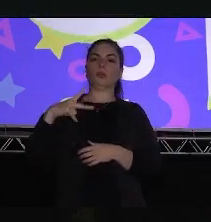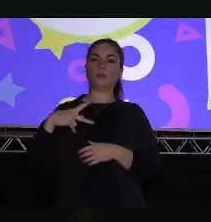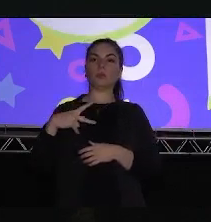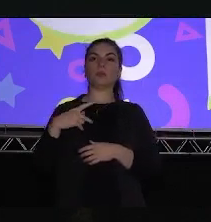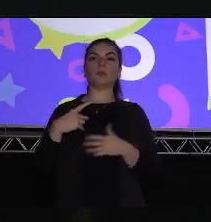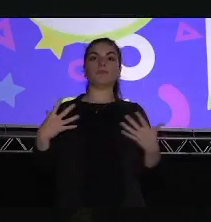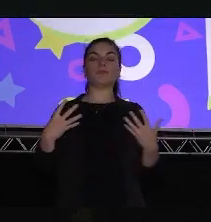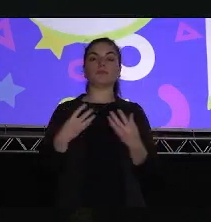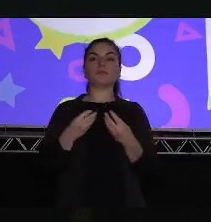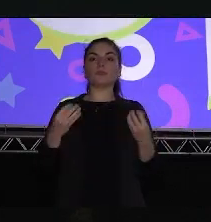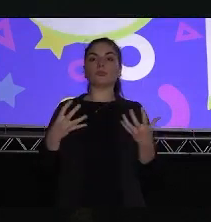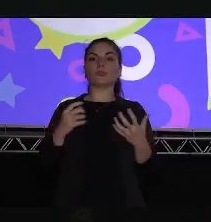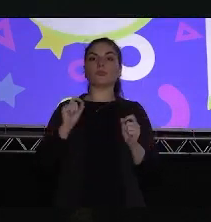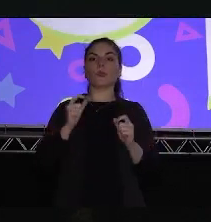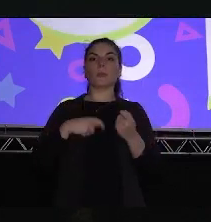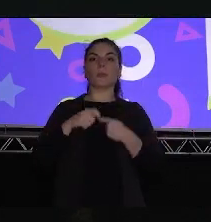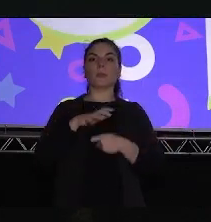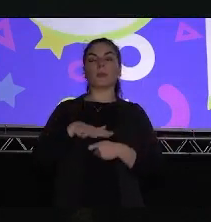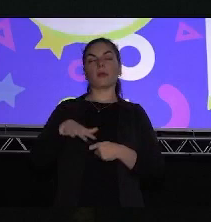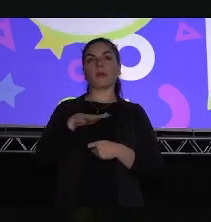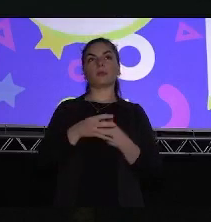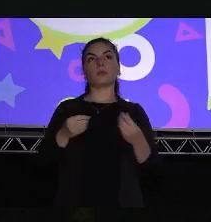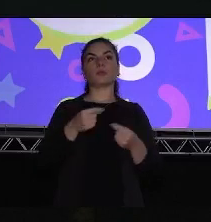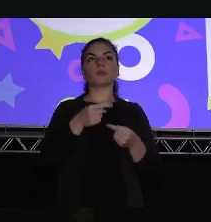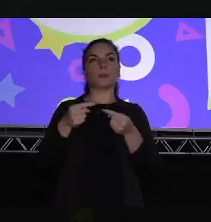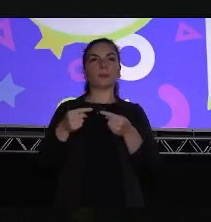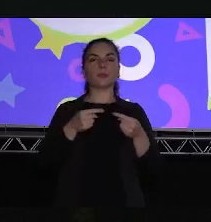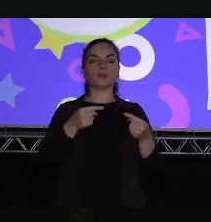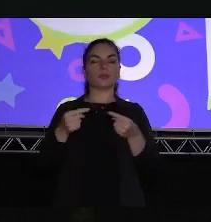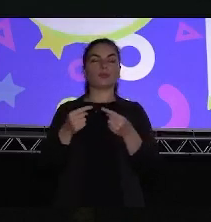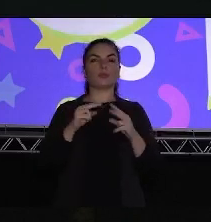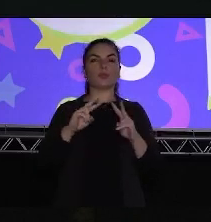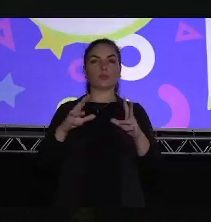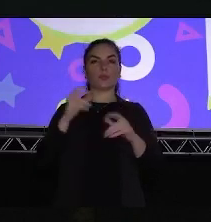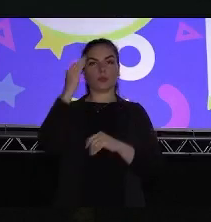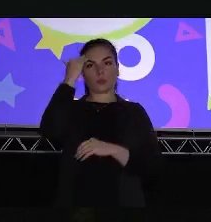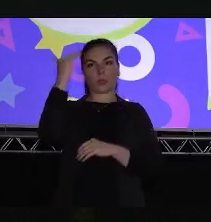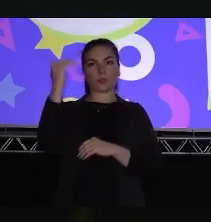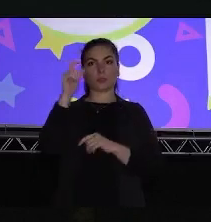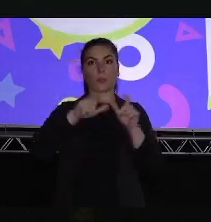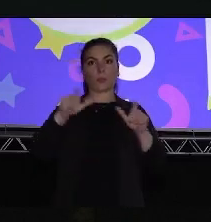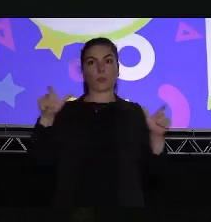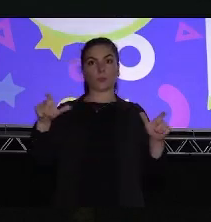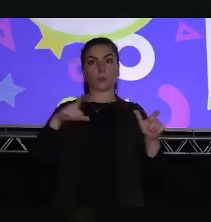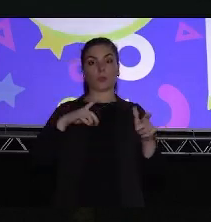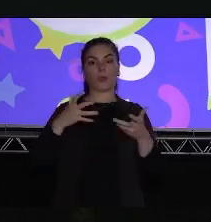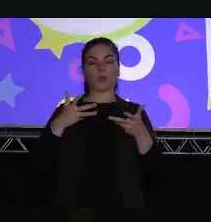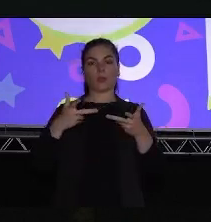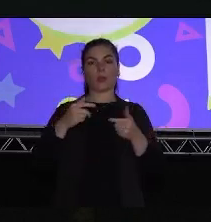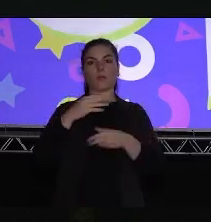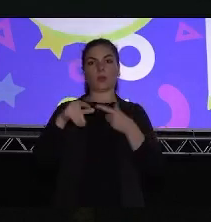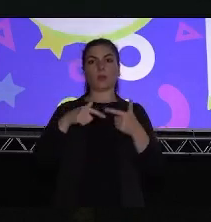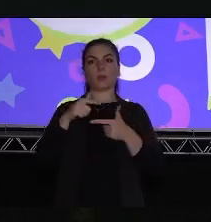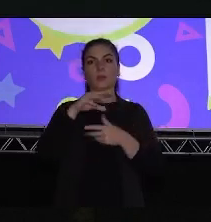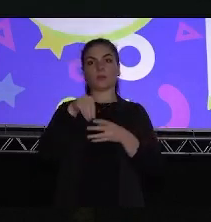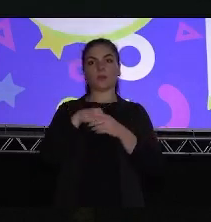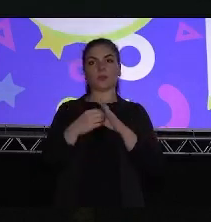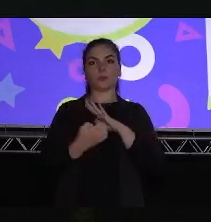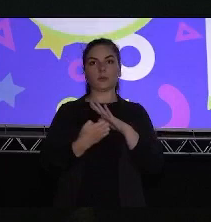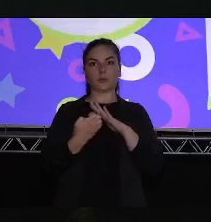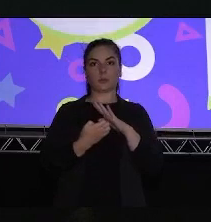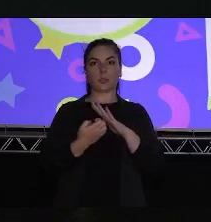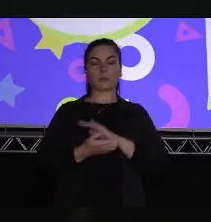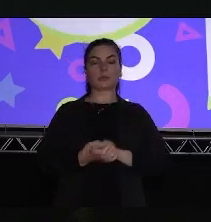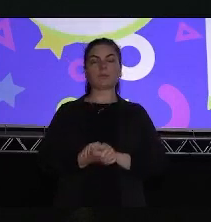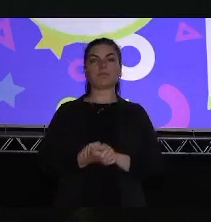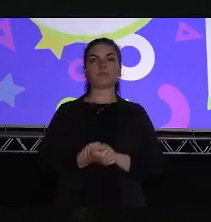tudo fez com que o mercado ficasse muito competitivo por talentos. Todas as pessoas querem ter pessoas incríveis trabalhando nas suas empresas. Além